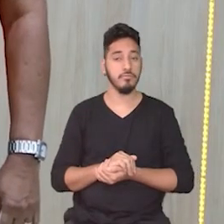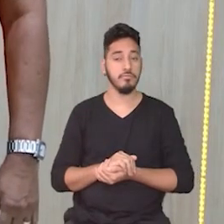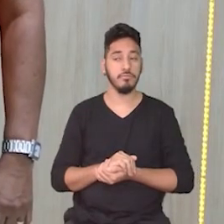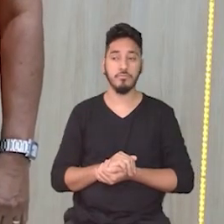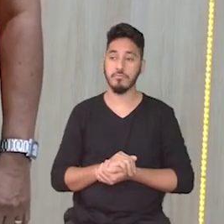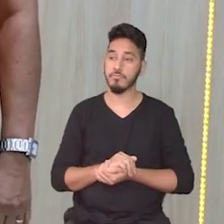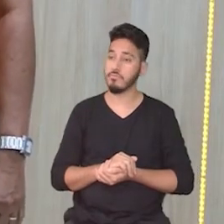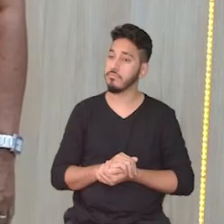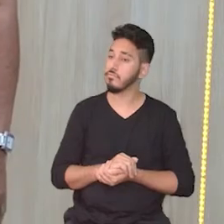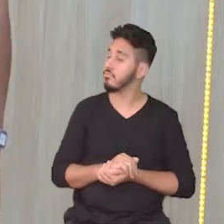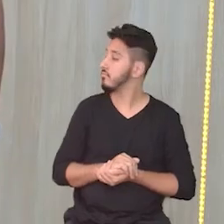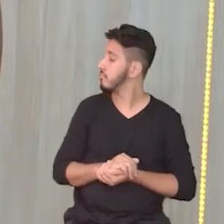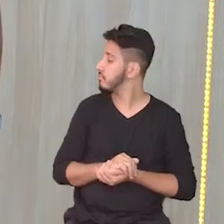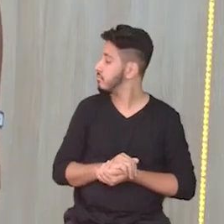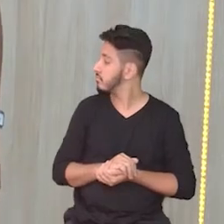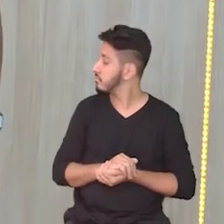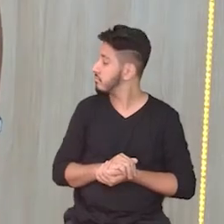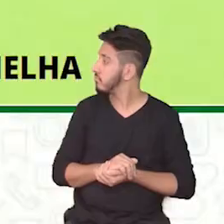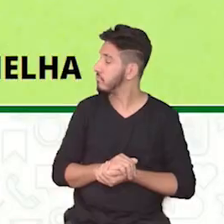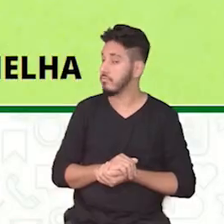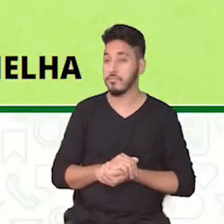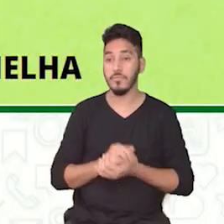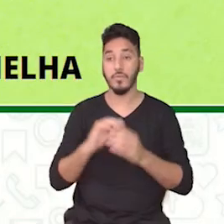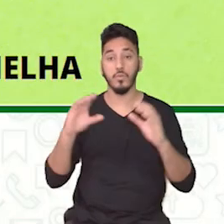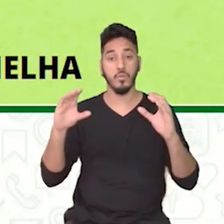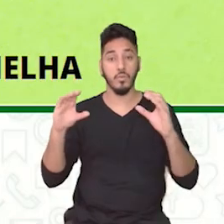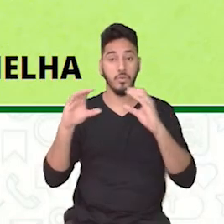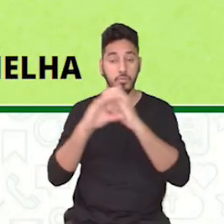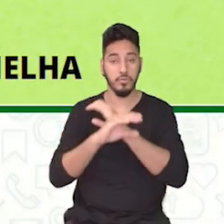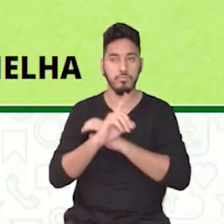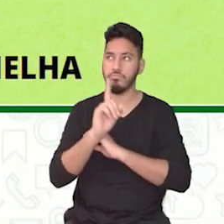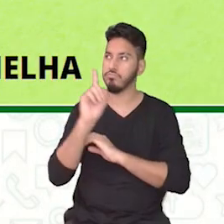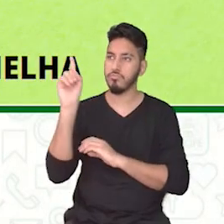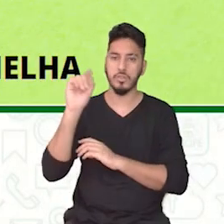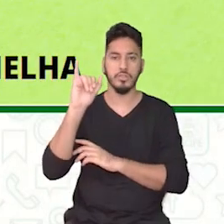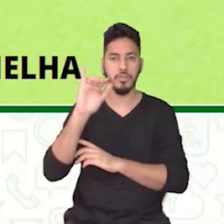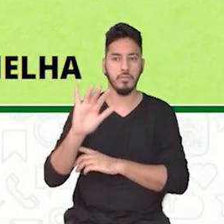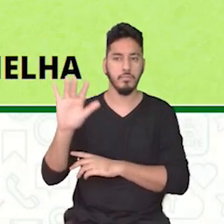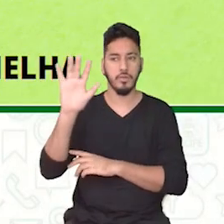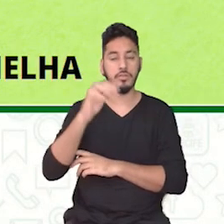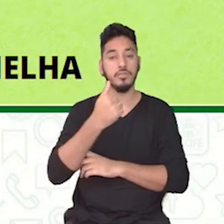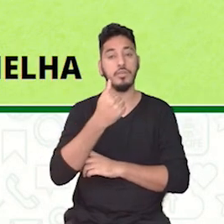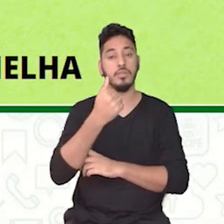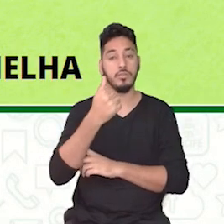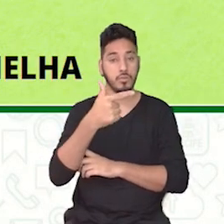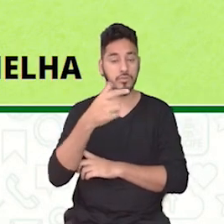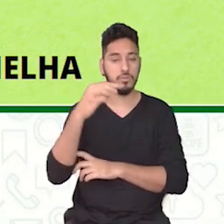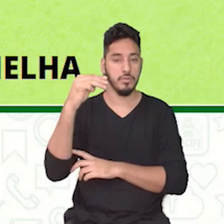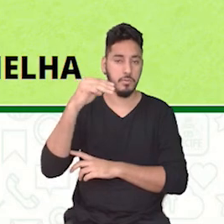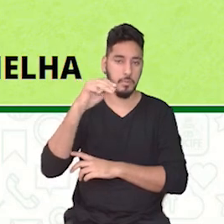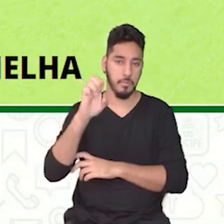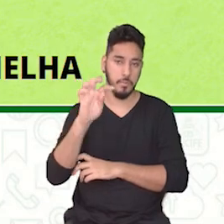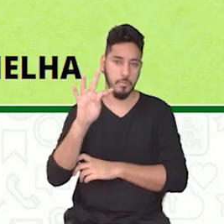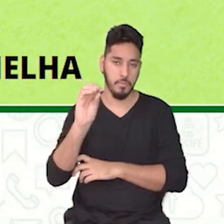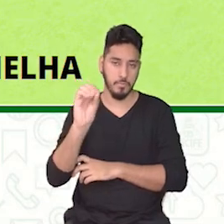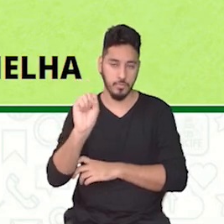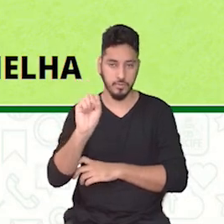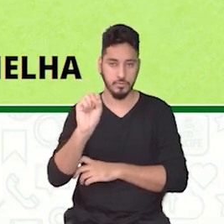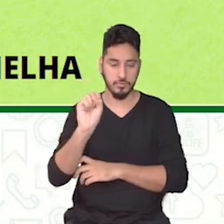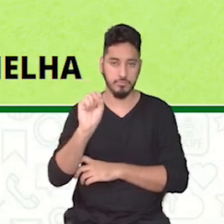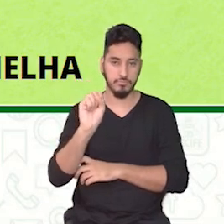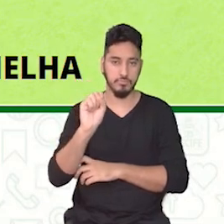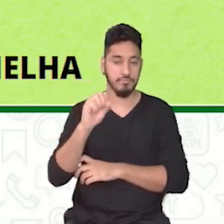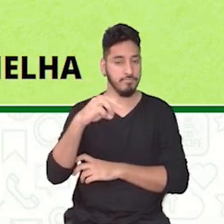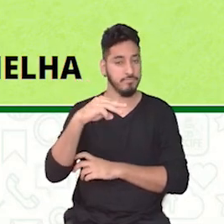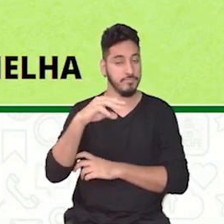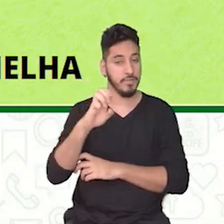temos o total dessa figura, que é 12 metros, tá? Então, você